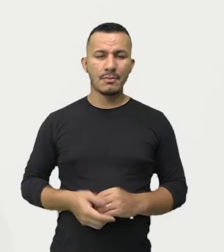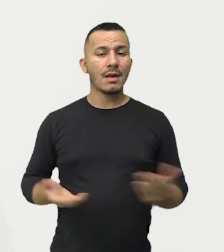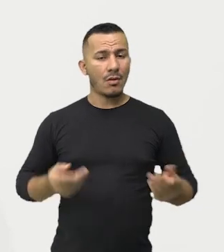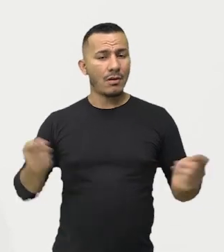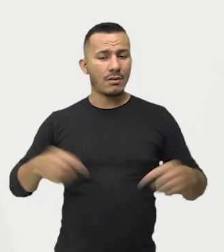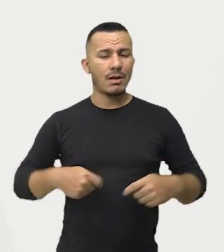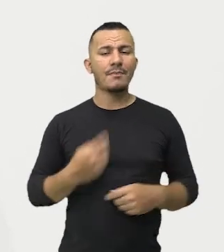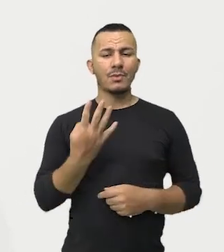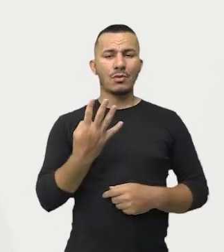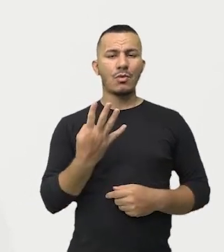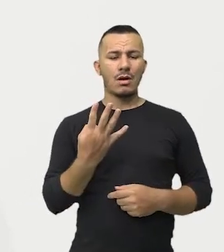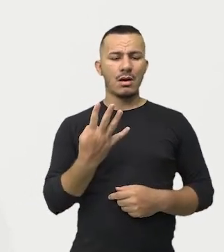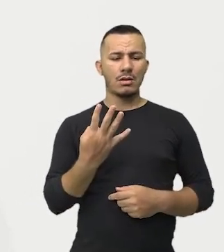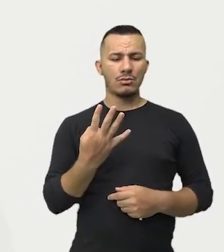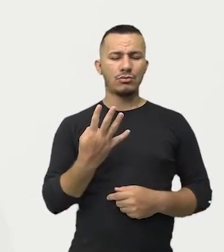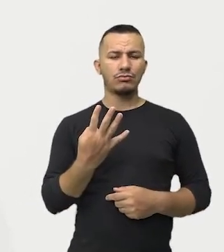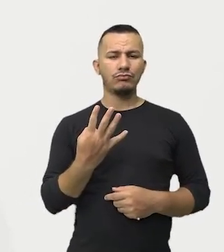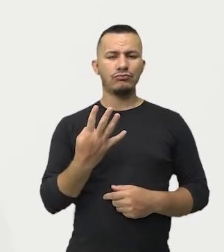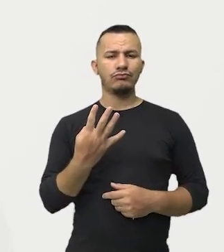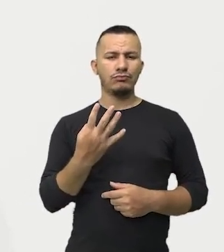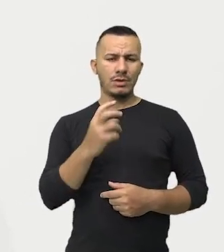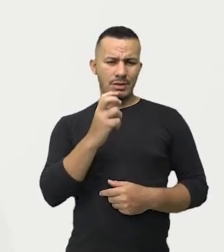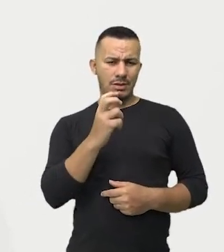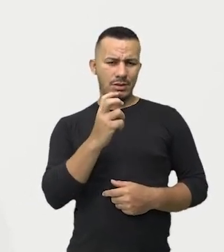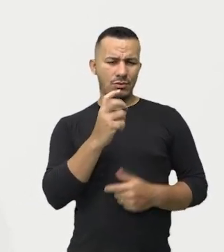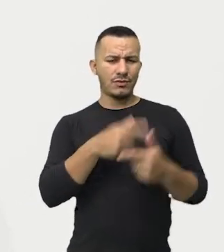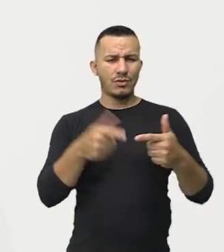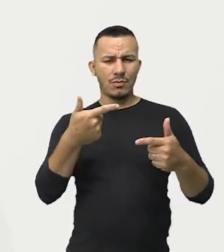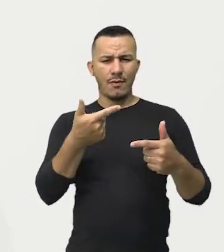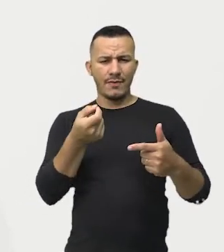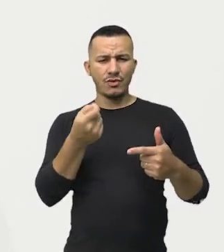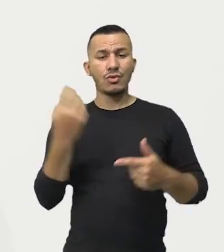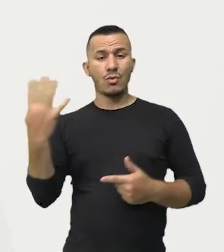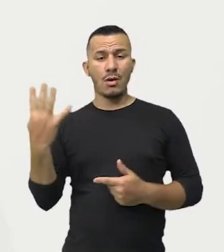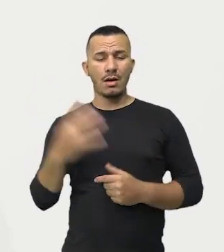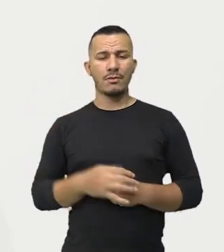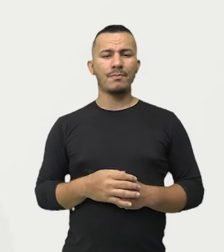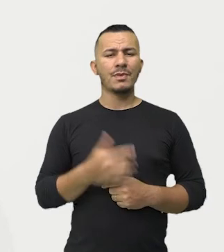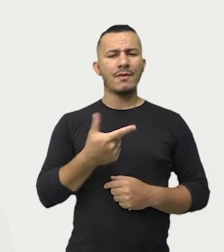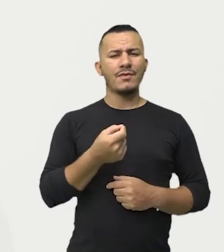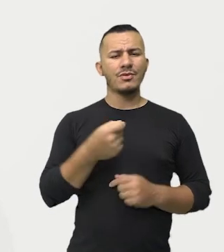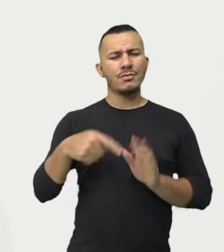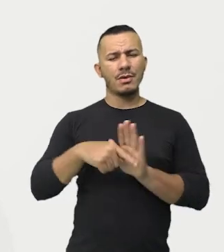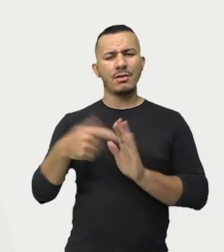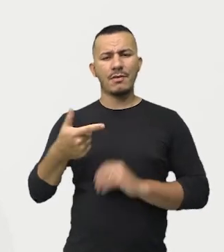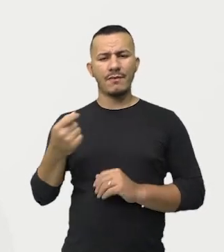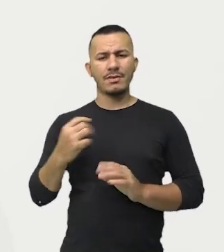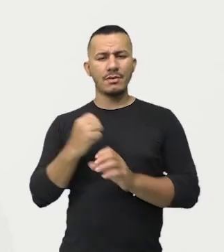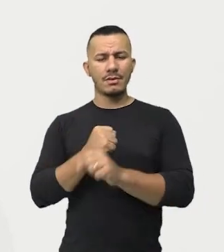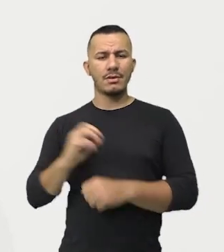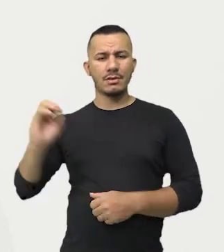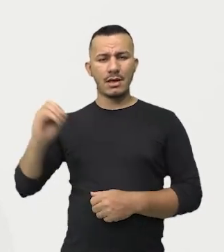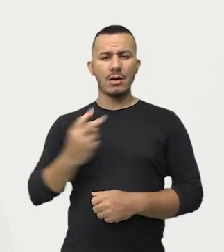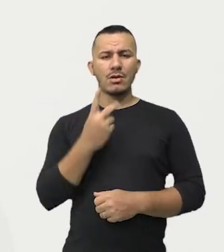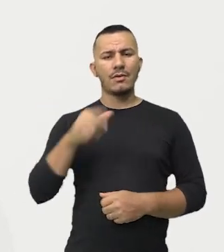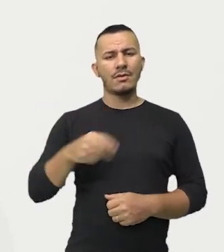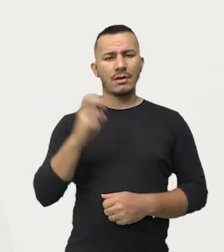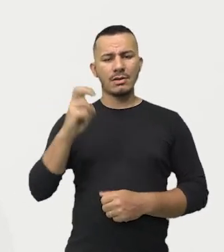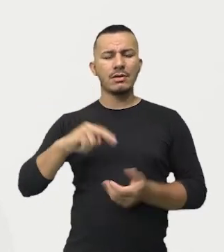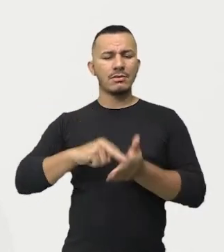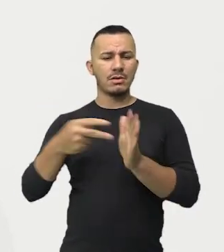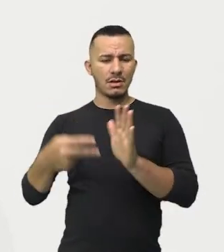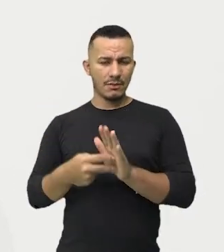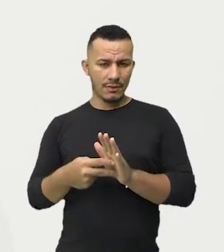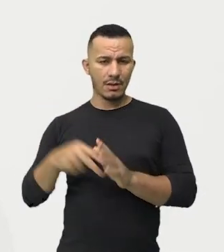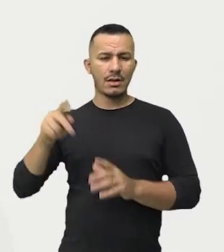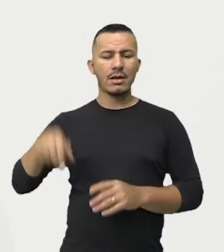dá 4, 20 dividido por 5 dá 4, 4 vezes 5 dá 20, 20 menos 20 dá 0. 2,5 é a mesma